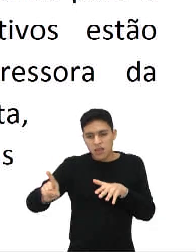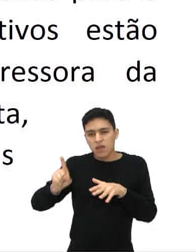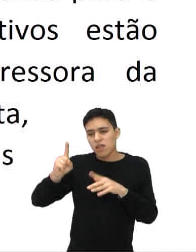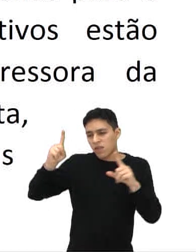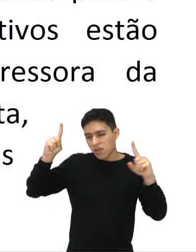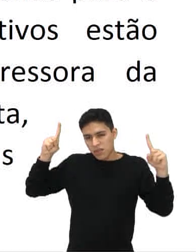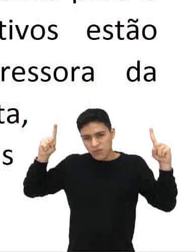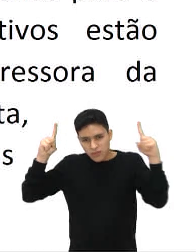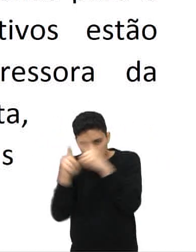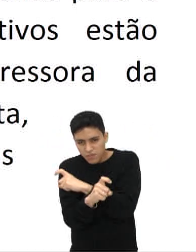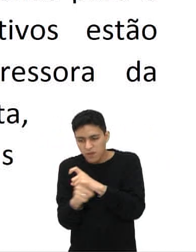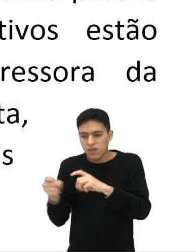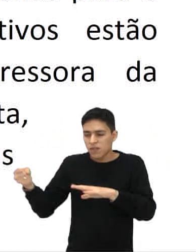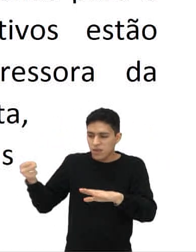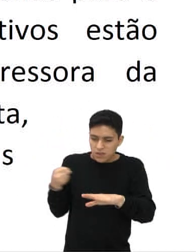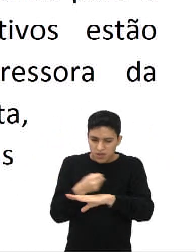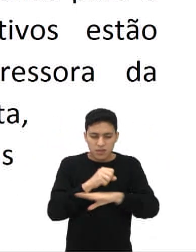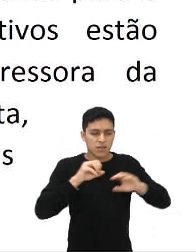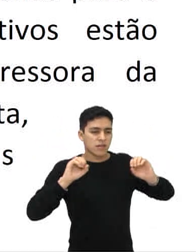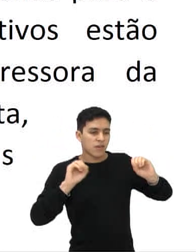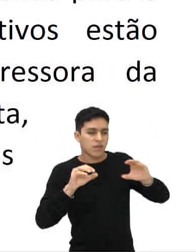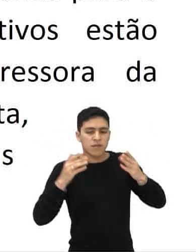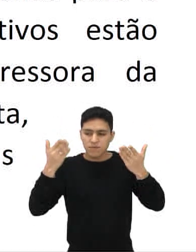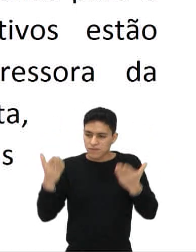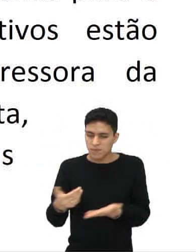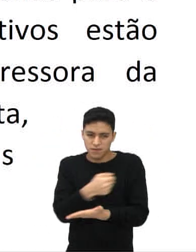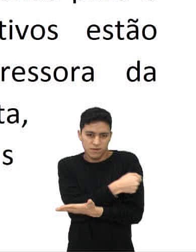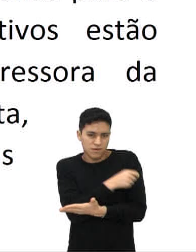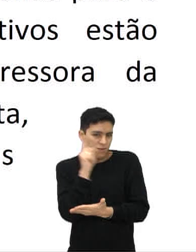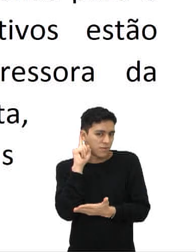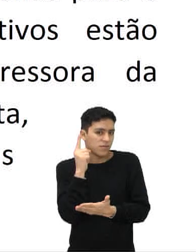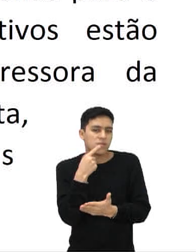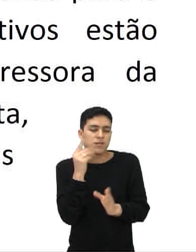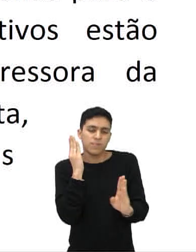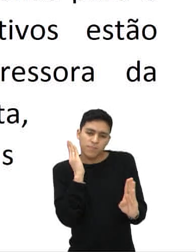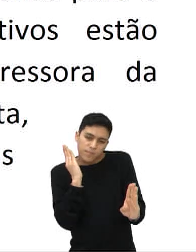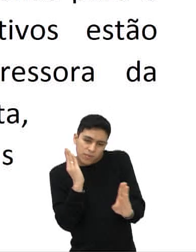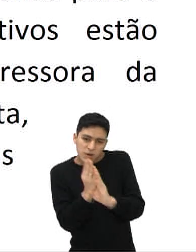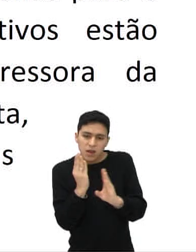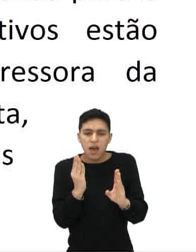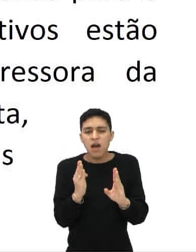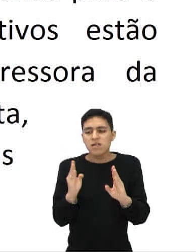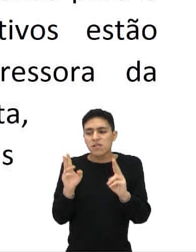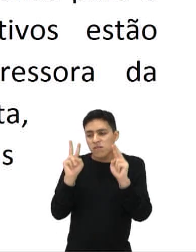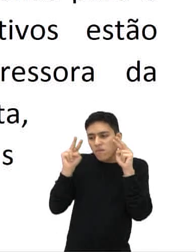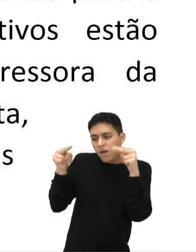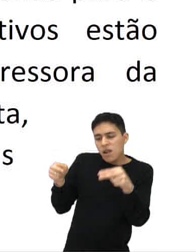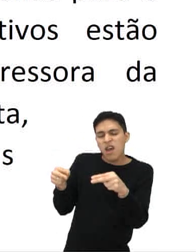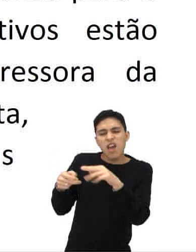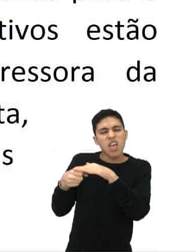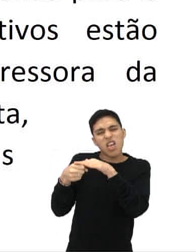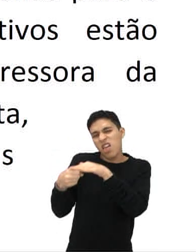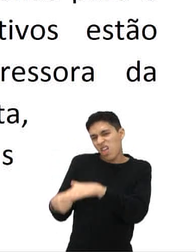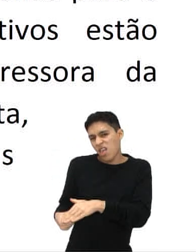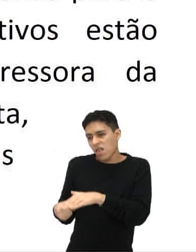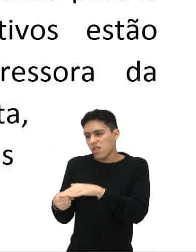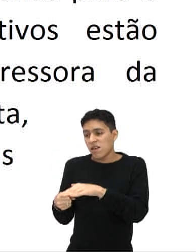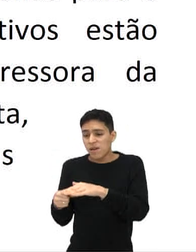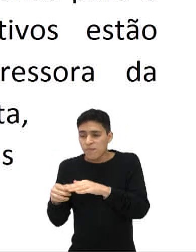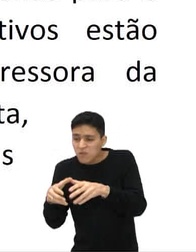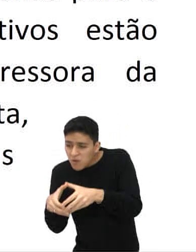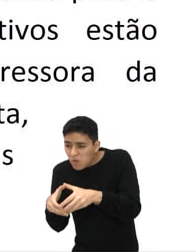de inserção educacional dos surdos por causa da redução do olhar sobre o bem-estar dos